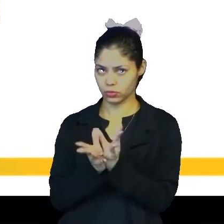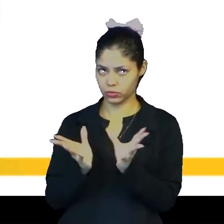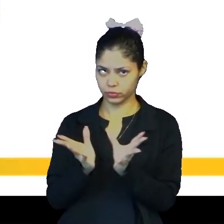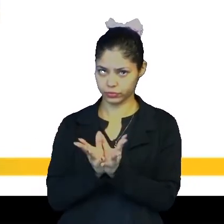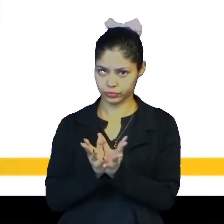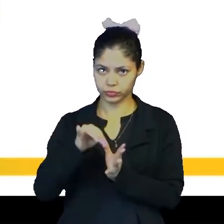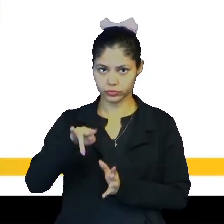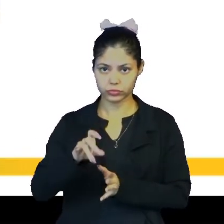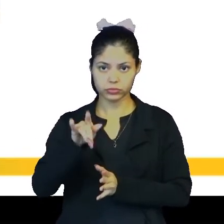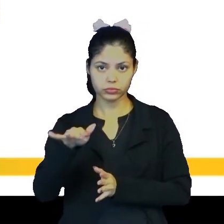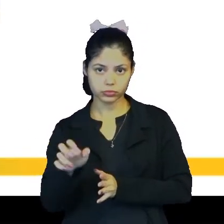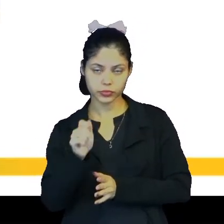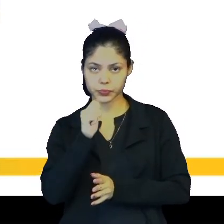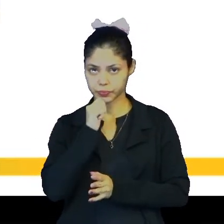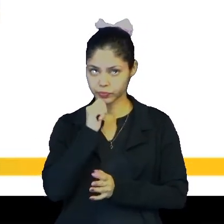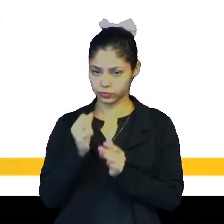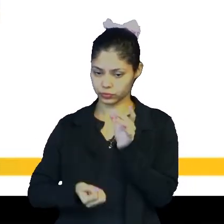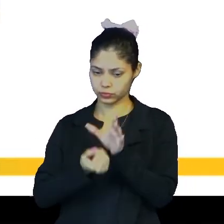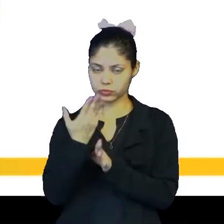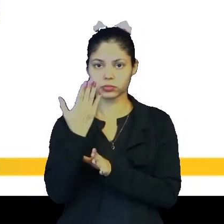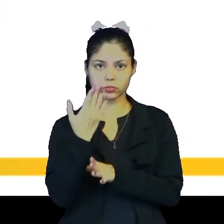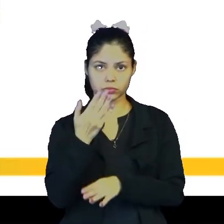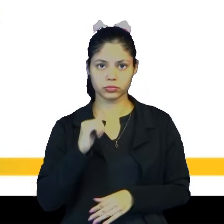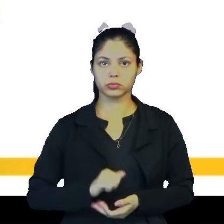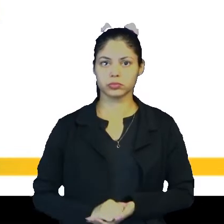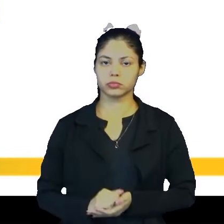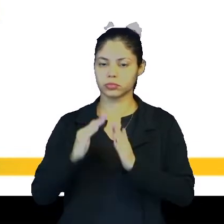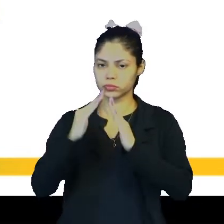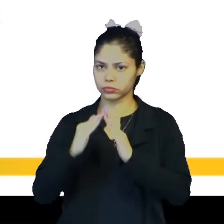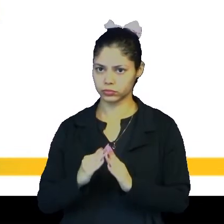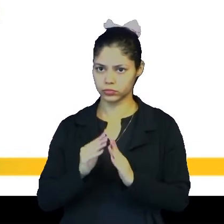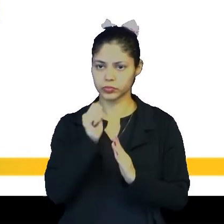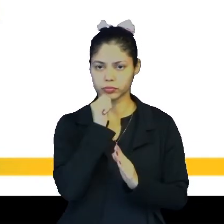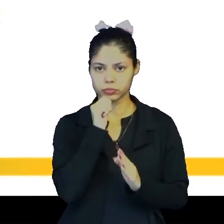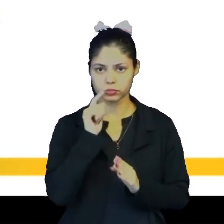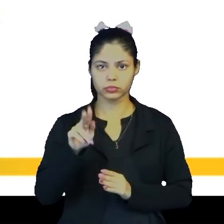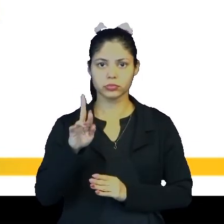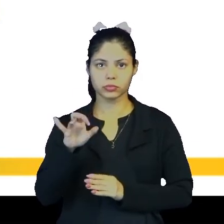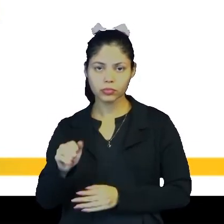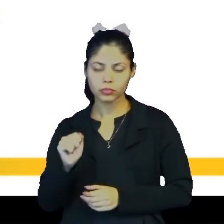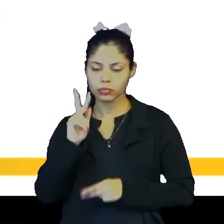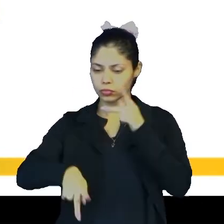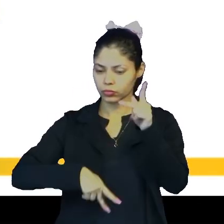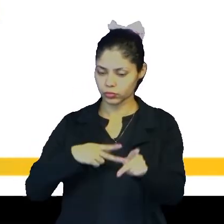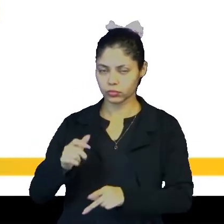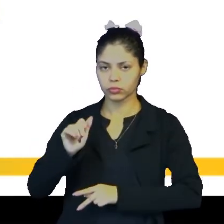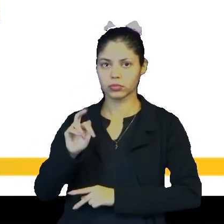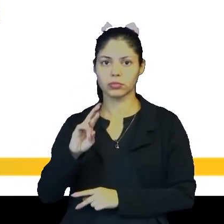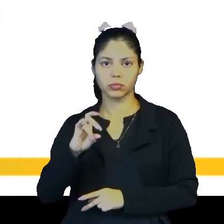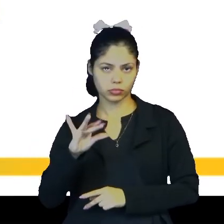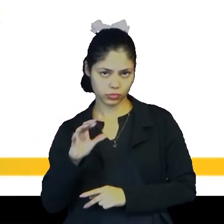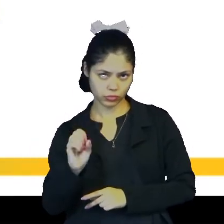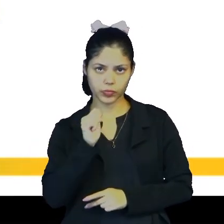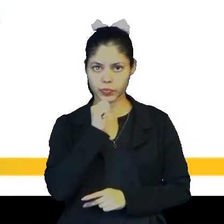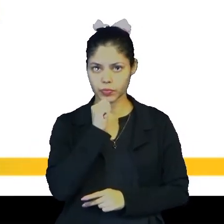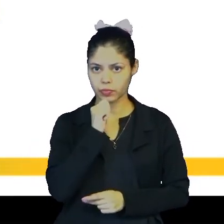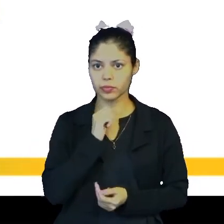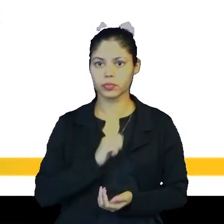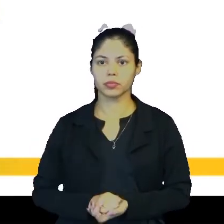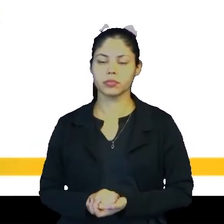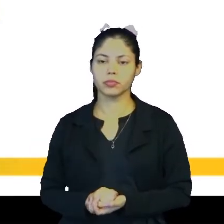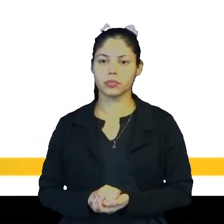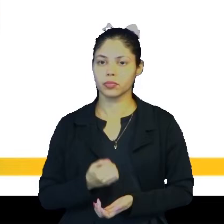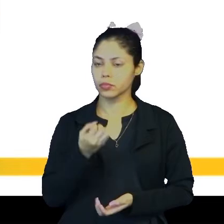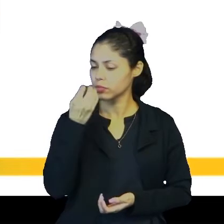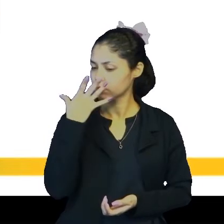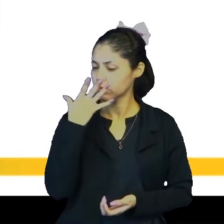grupos mongoloides, que teriam originado os moradores de Clovis, por exemplo, e os povos ameríndios. Então, nós temos aqui o retrato,